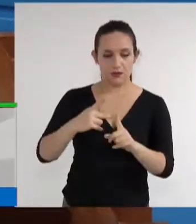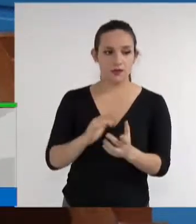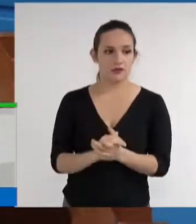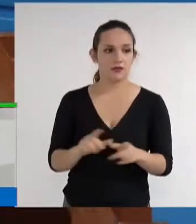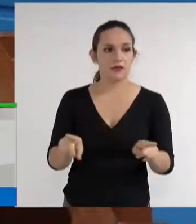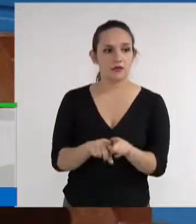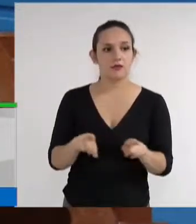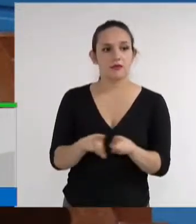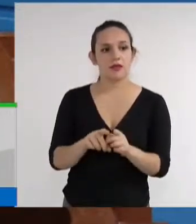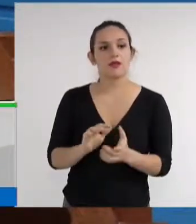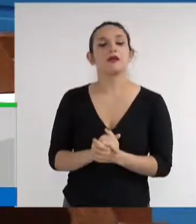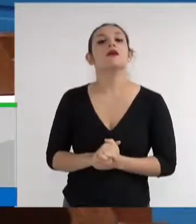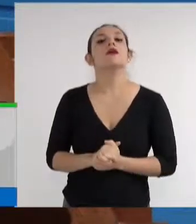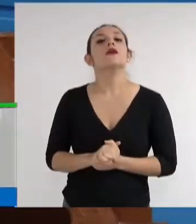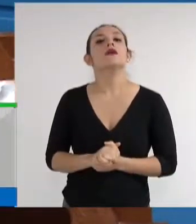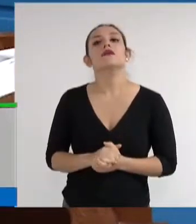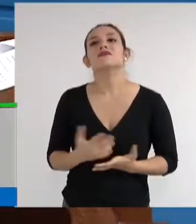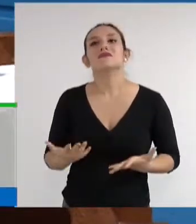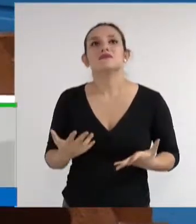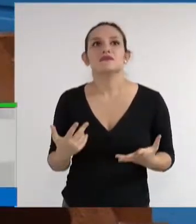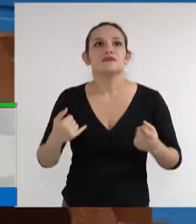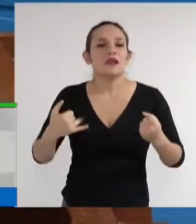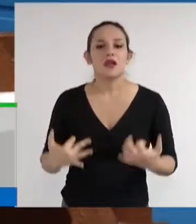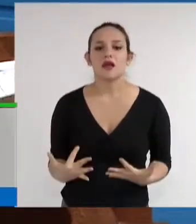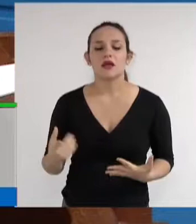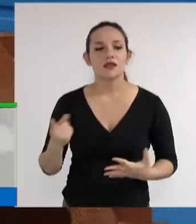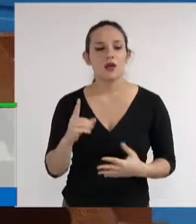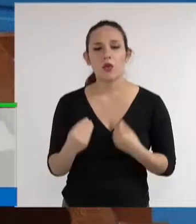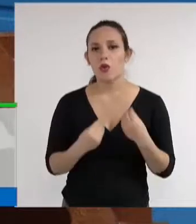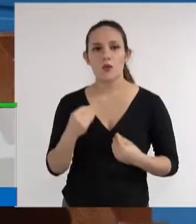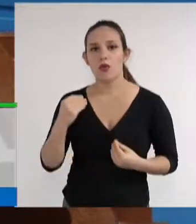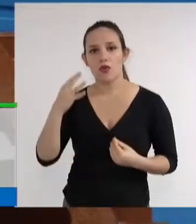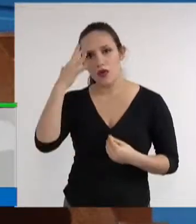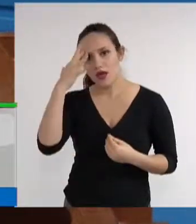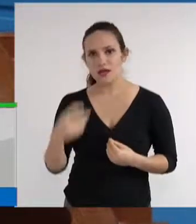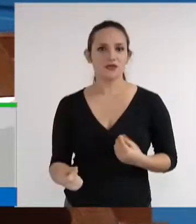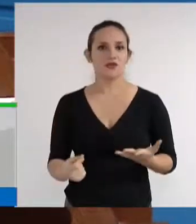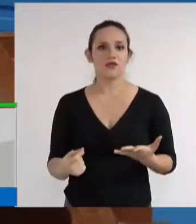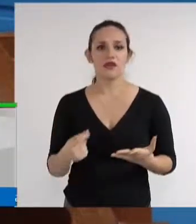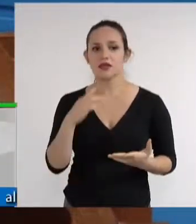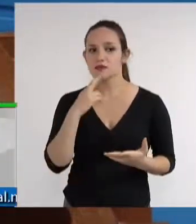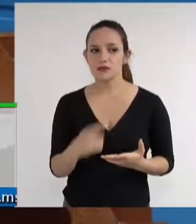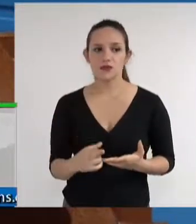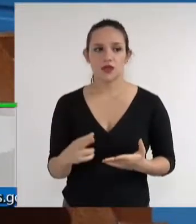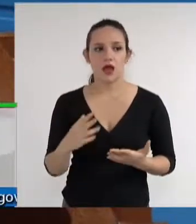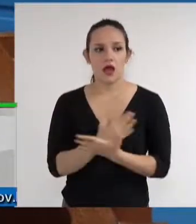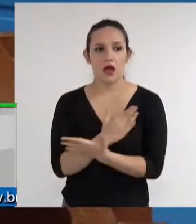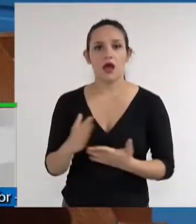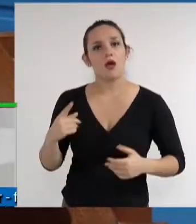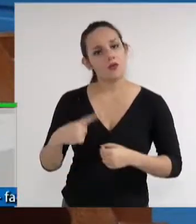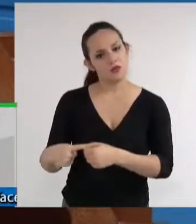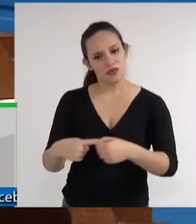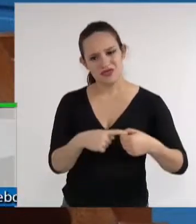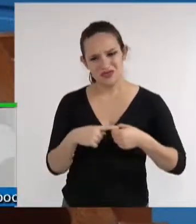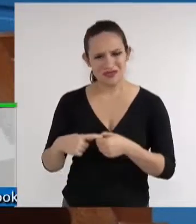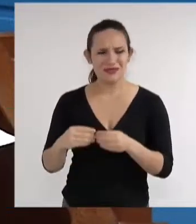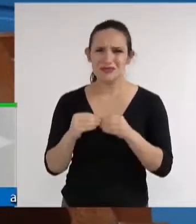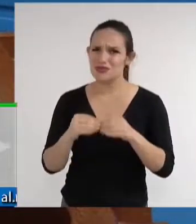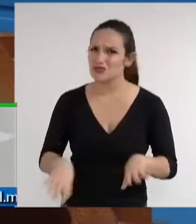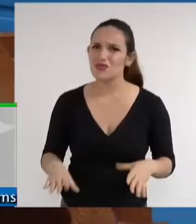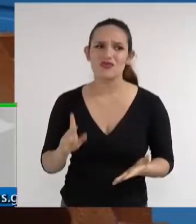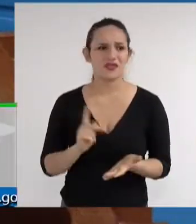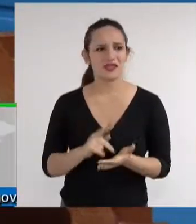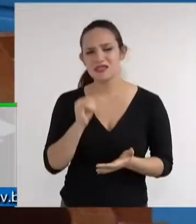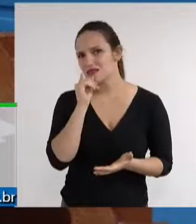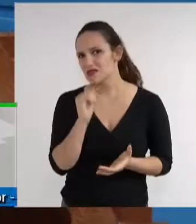contornos, não explica e não dá uma solução em relação aos municípios que foram extremamente afetados, e aqui eu